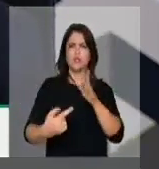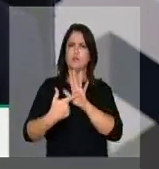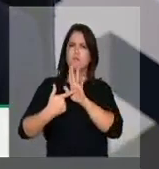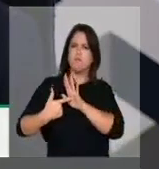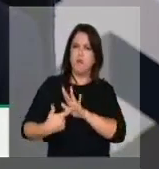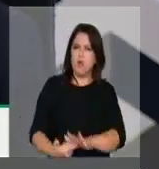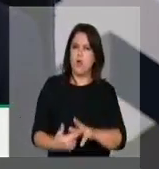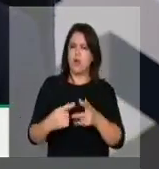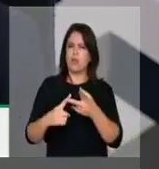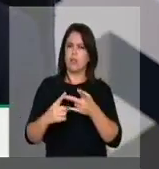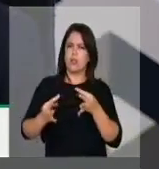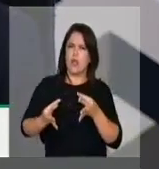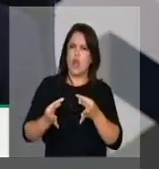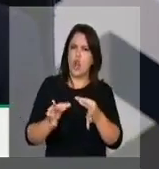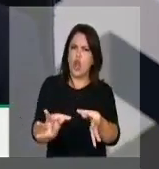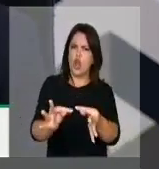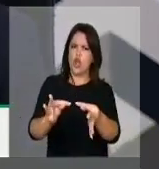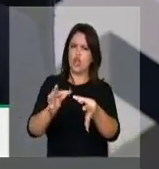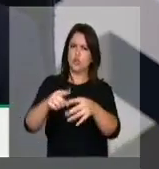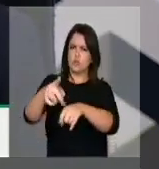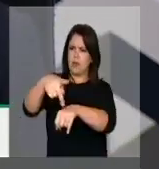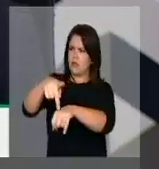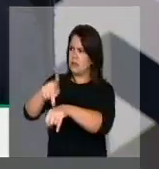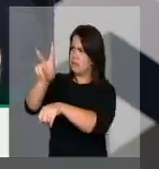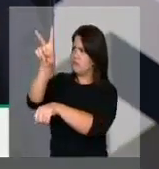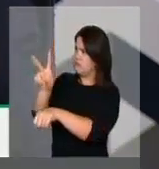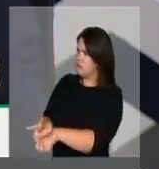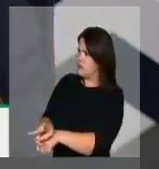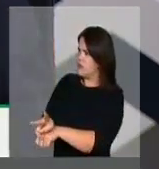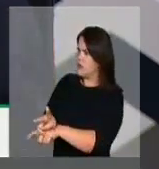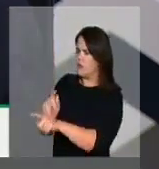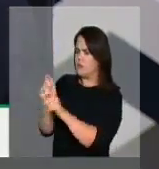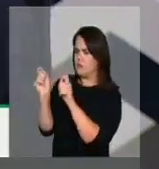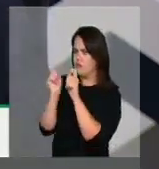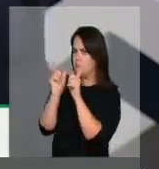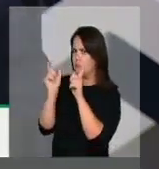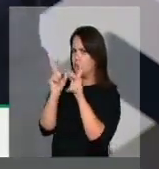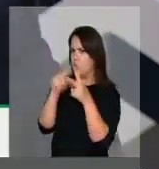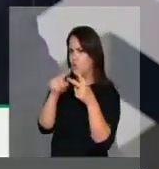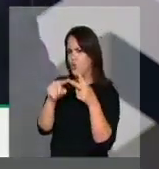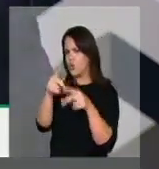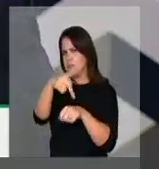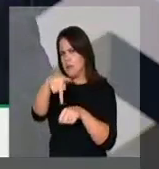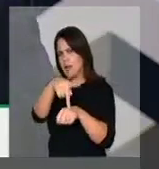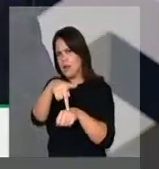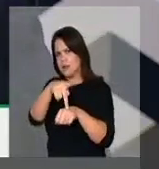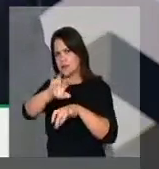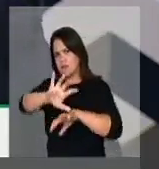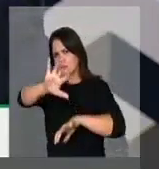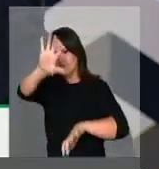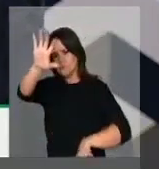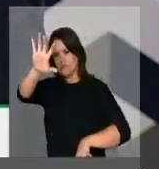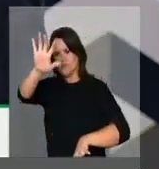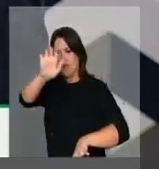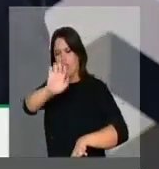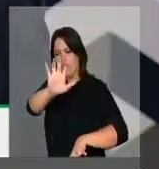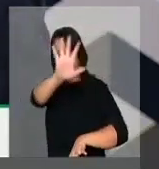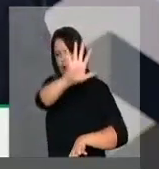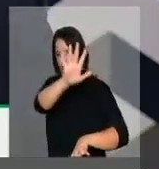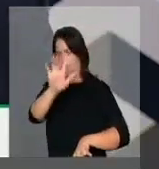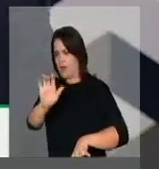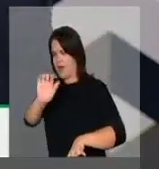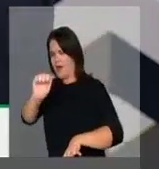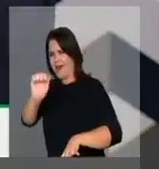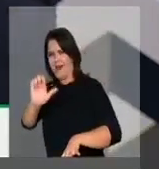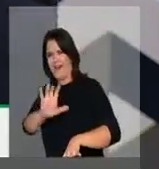grande exemplo de sucesso em termos de nação. Esses dois países, embora dois mundos, mas uma